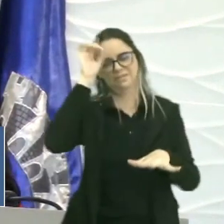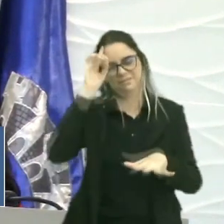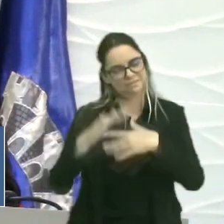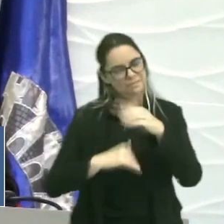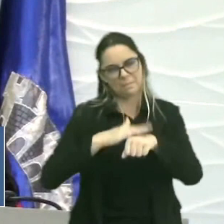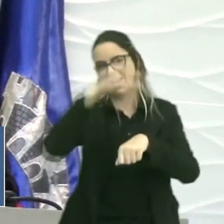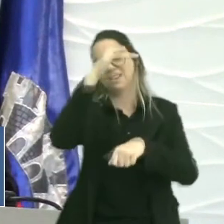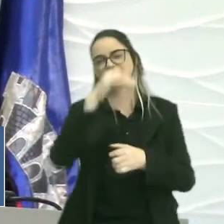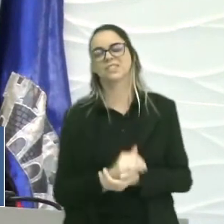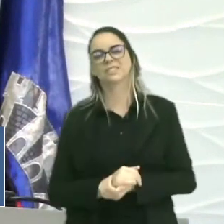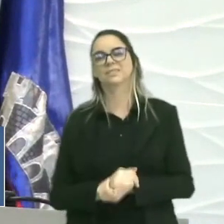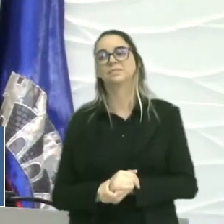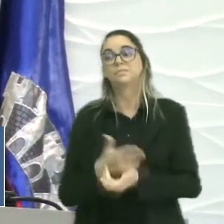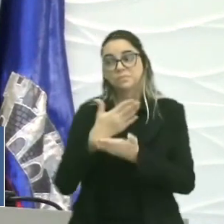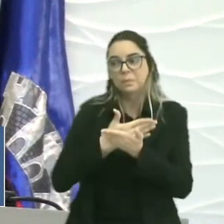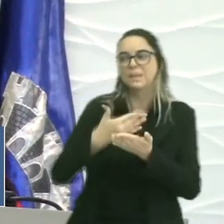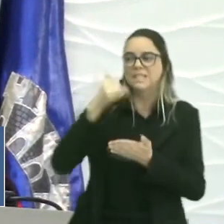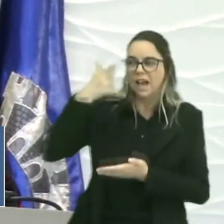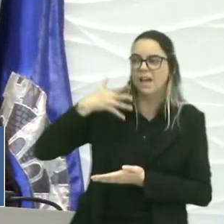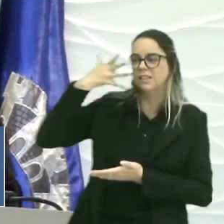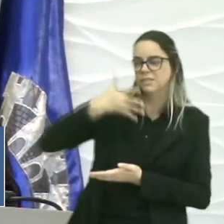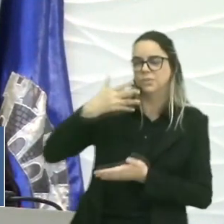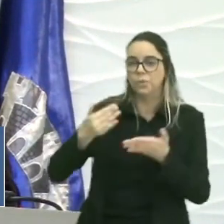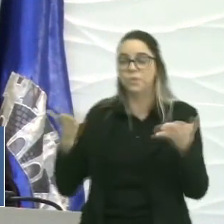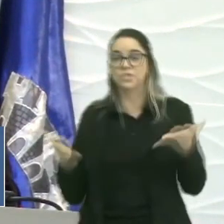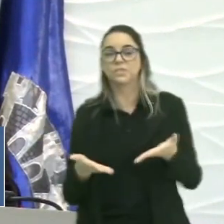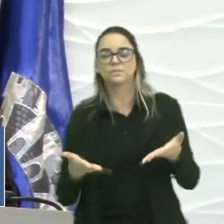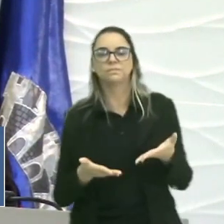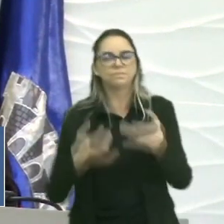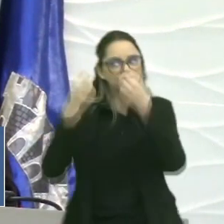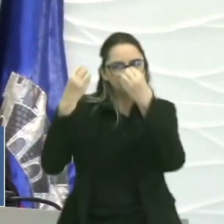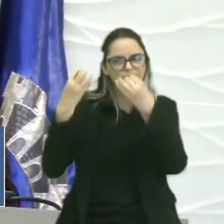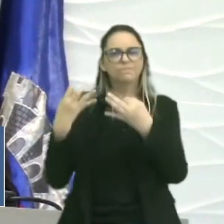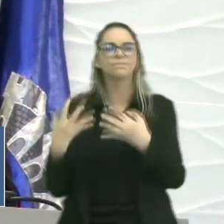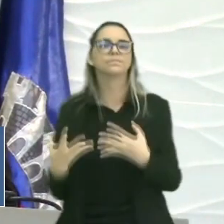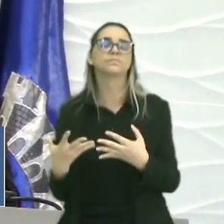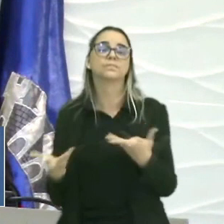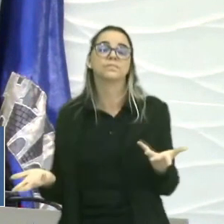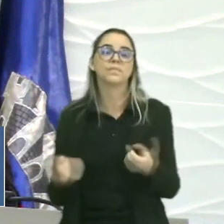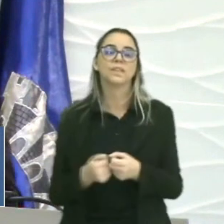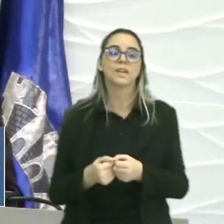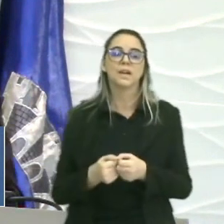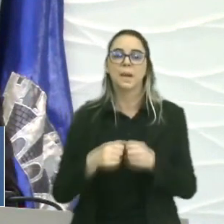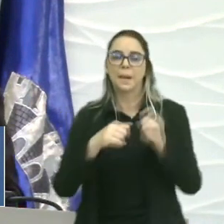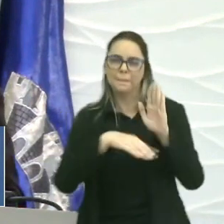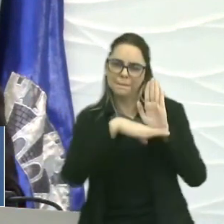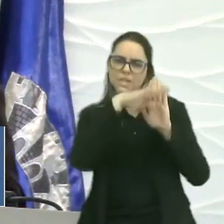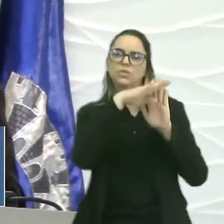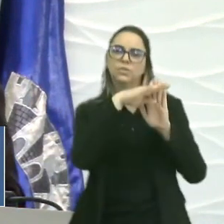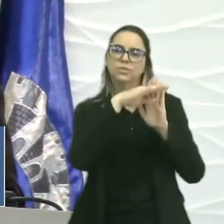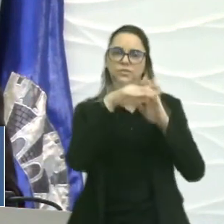Senhor presidente, quero iniciar meu pronunciamento no dia de hoje falando sobre o piso de enfermagem, o